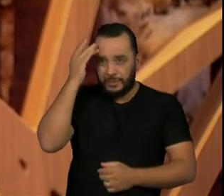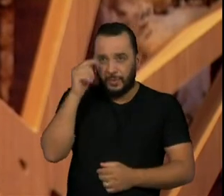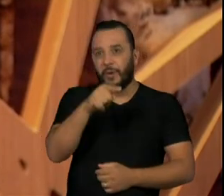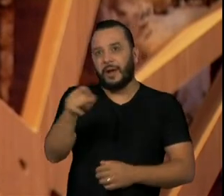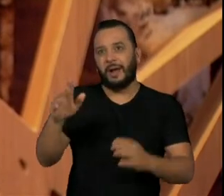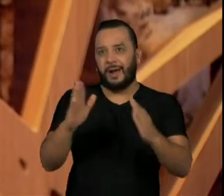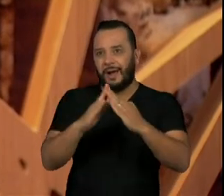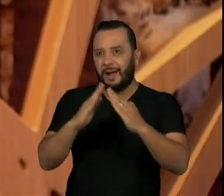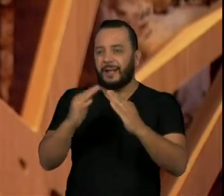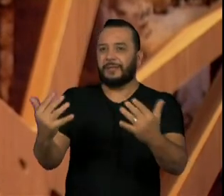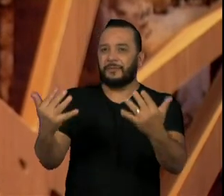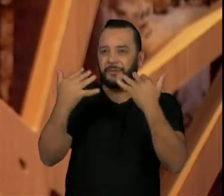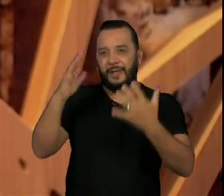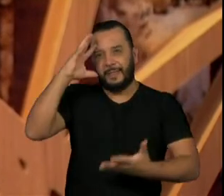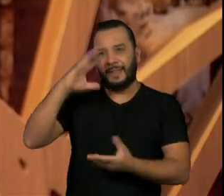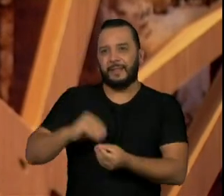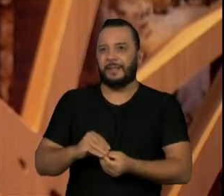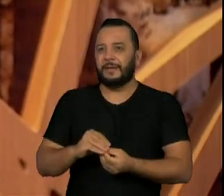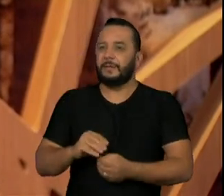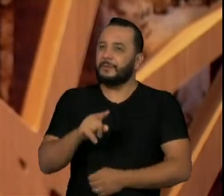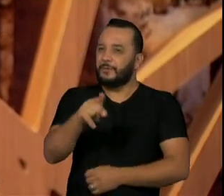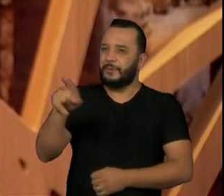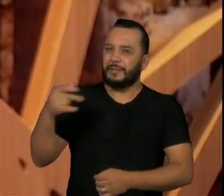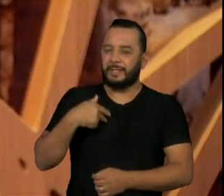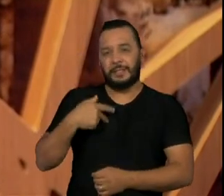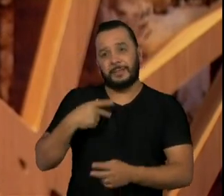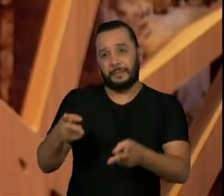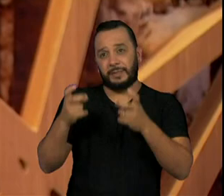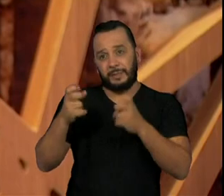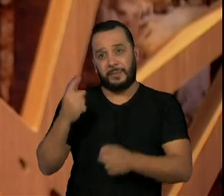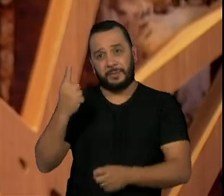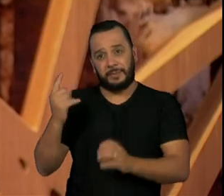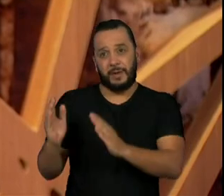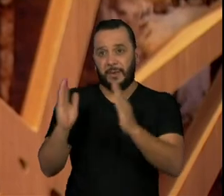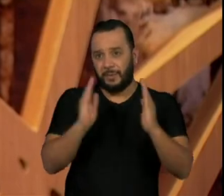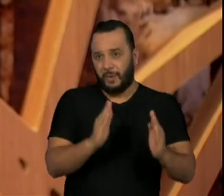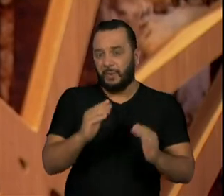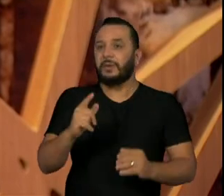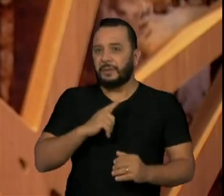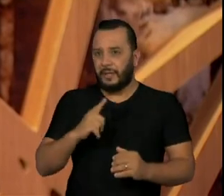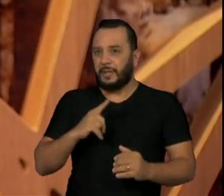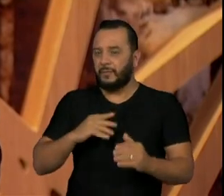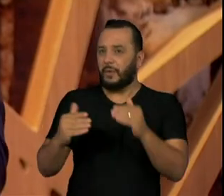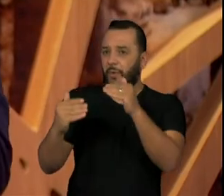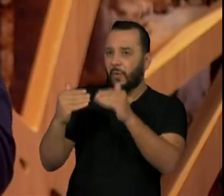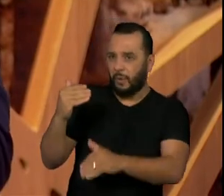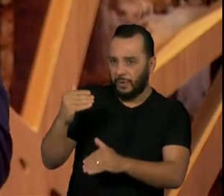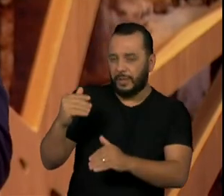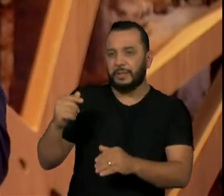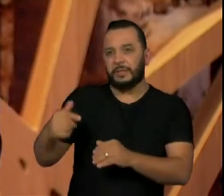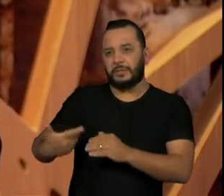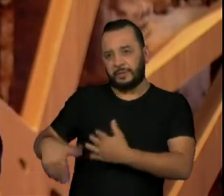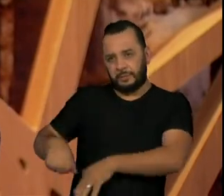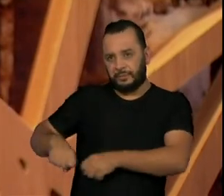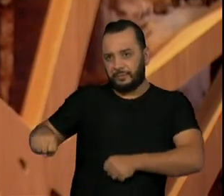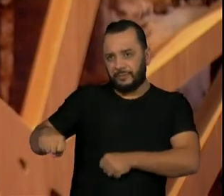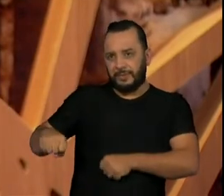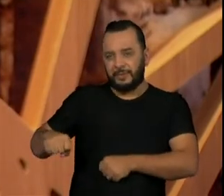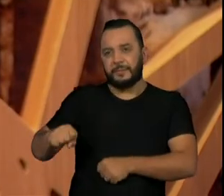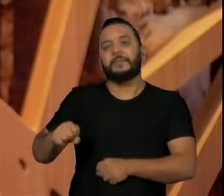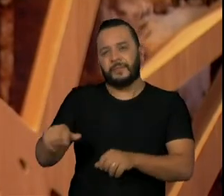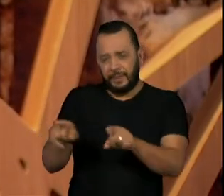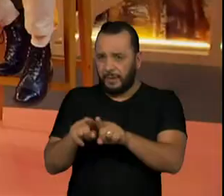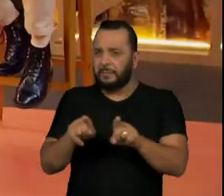em casa entender. Vocês já perceberam no primeiro bloco que houve uma discordância entre mim e o Frei Davi, e certamente